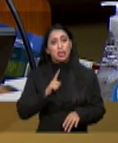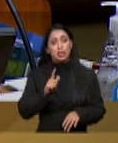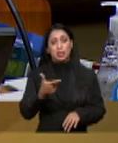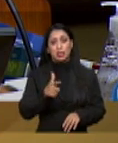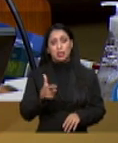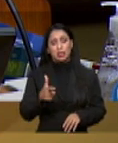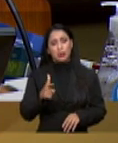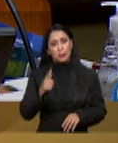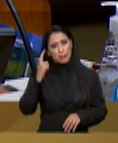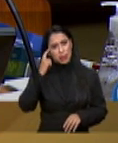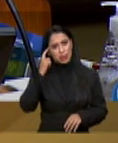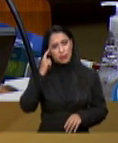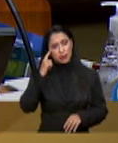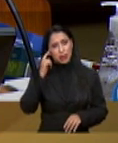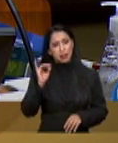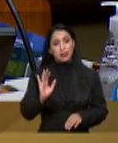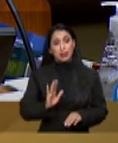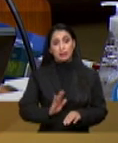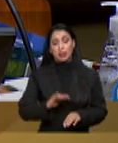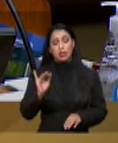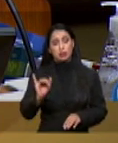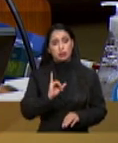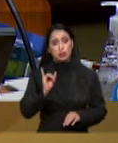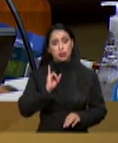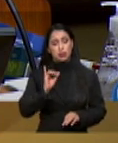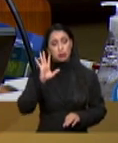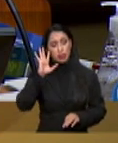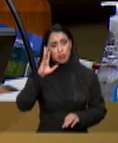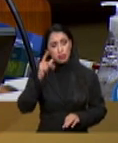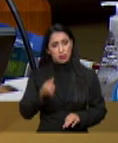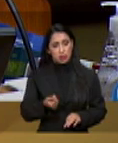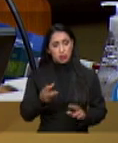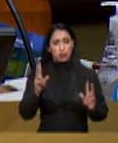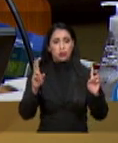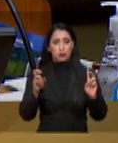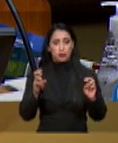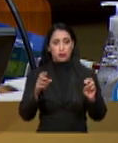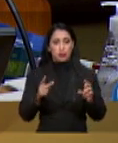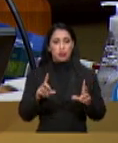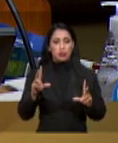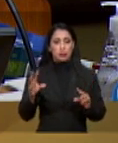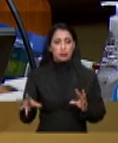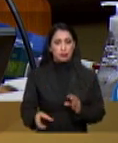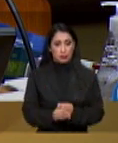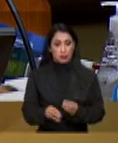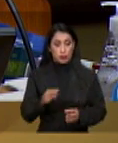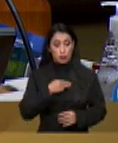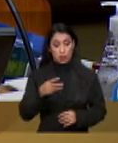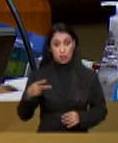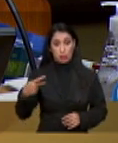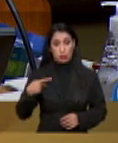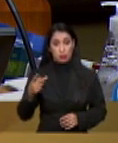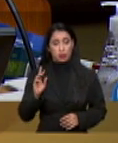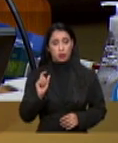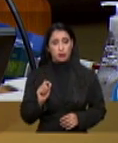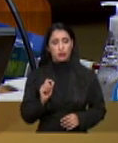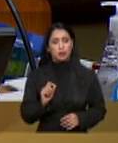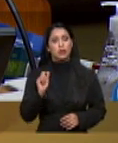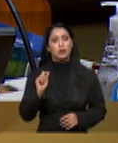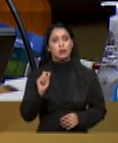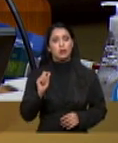fiscal para fins penais nos crimes contra a Previdência Social. Vota o ministro André Mendonça. Se refere